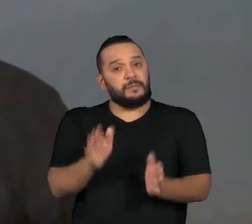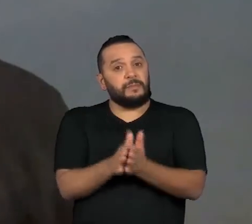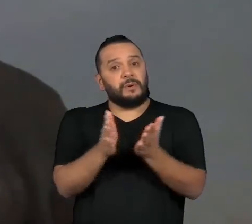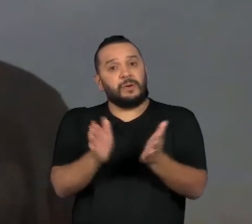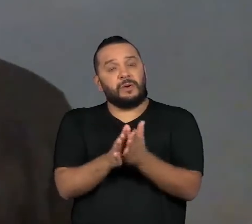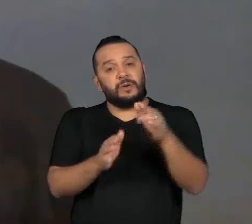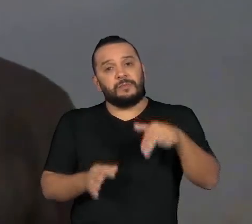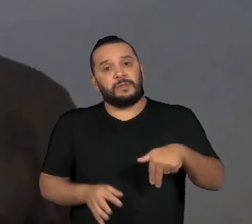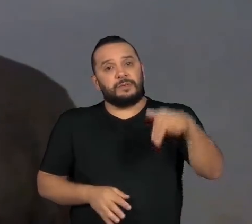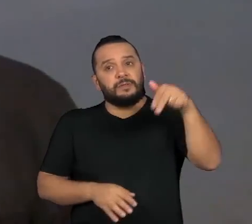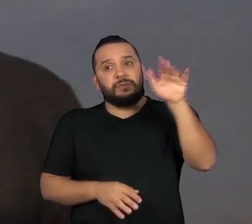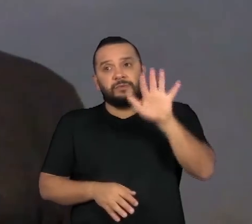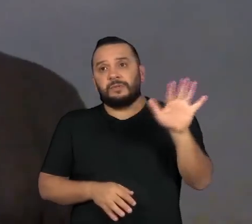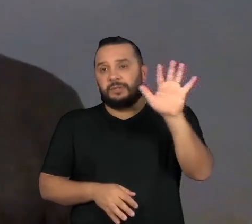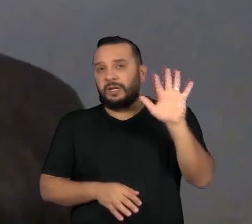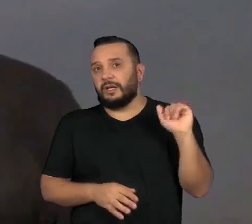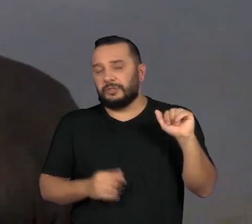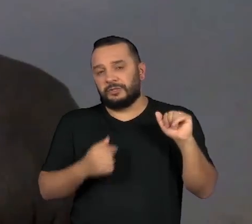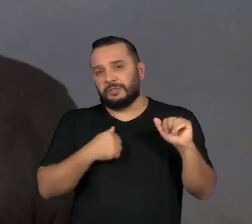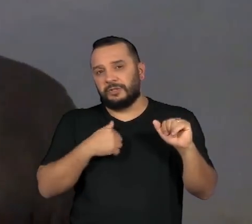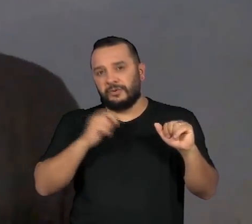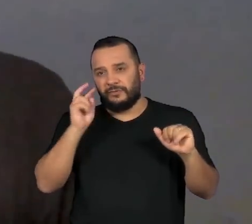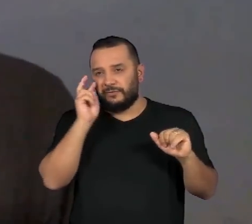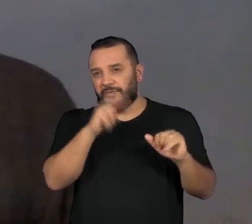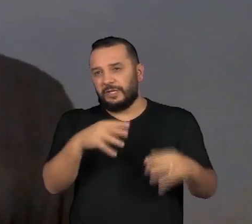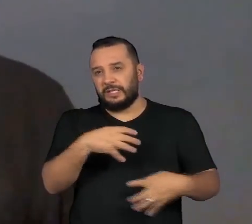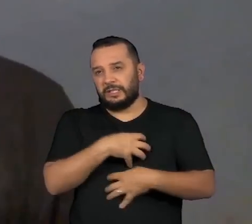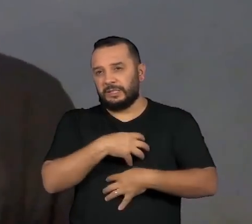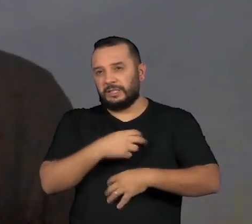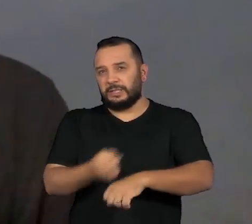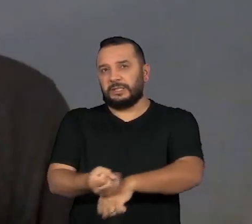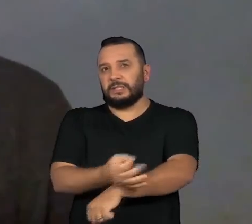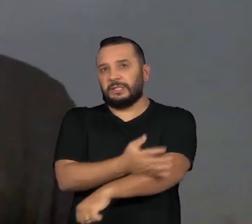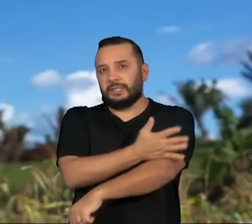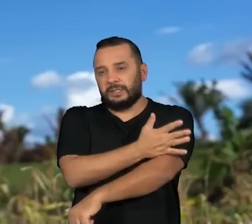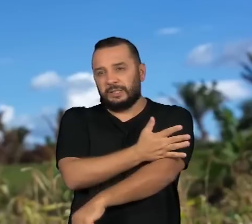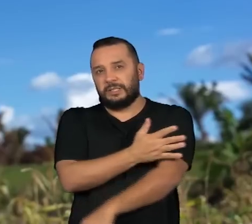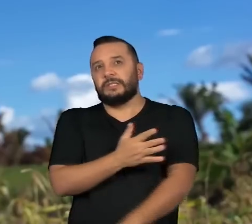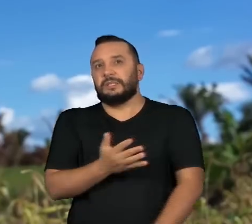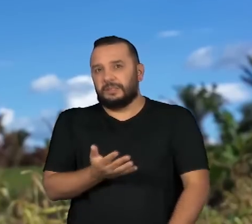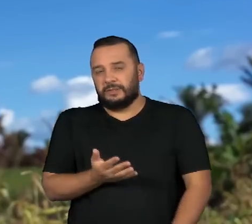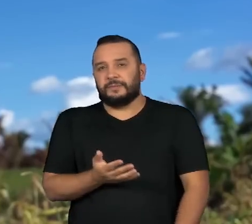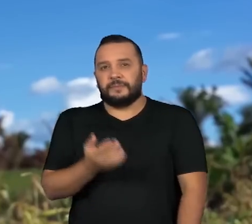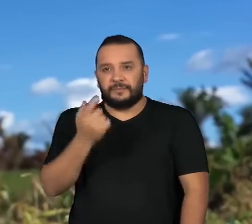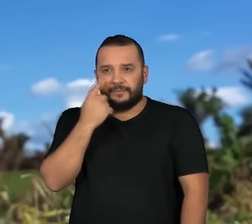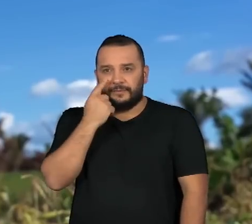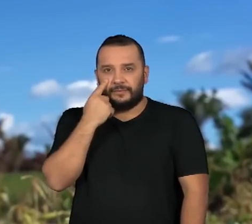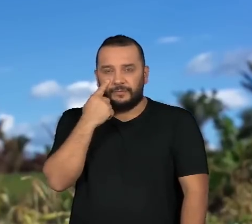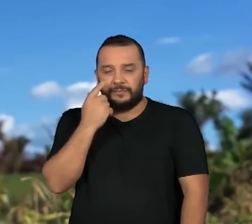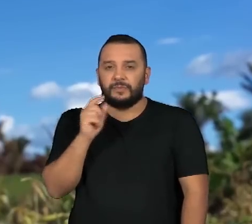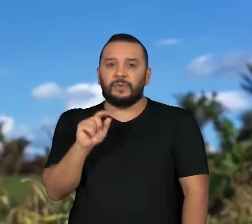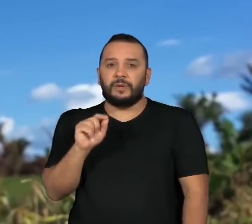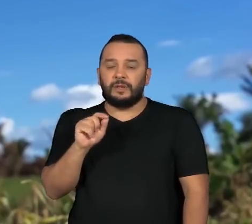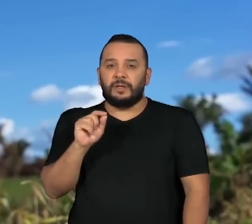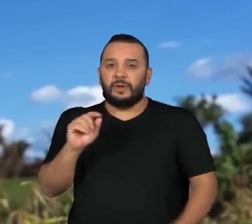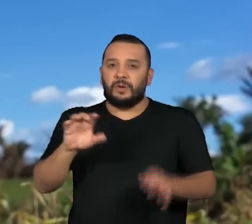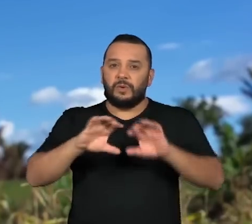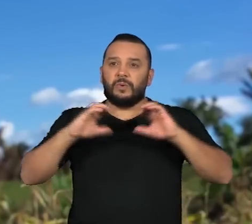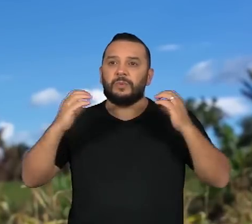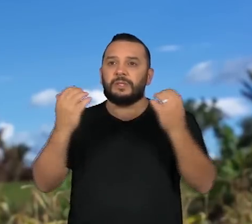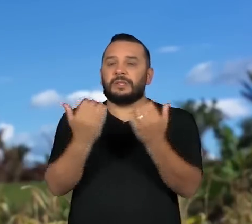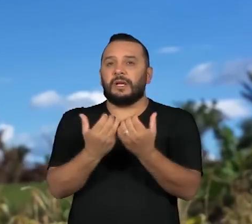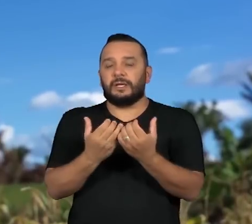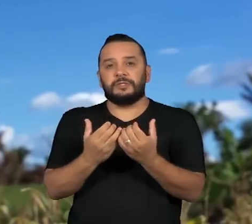situação mais comovente que eu presenciei em todo o projeto. Eu vi uma comunidade